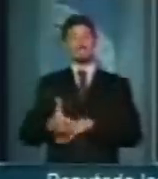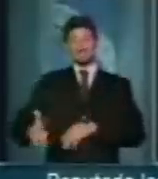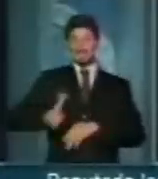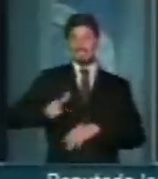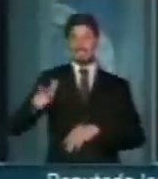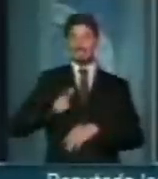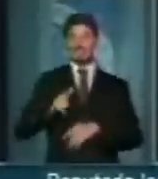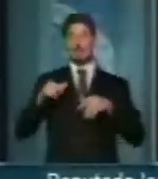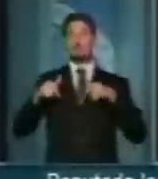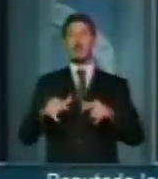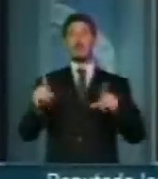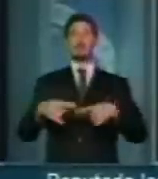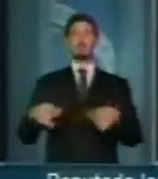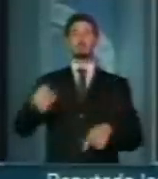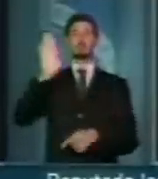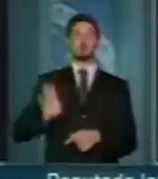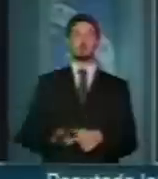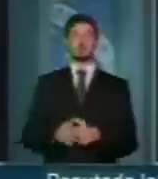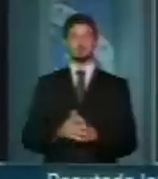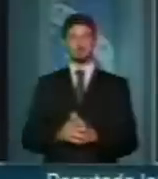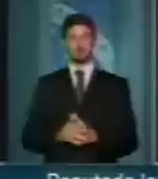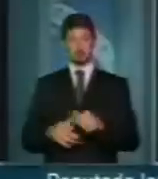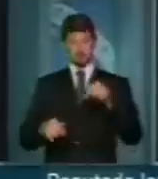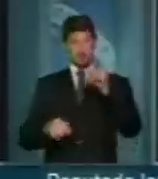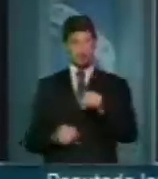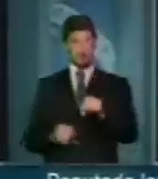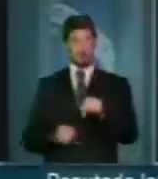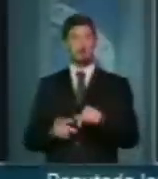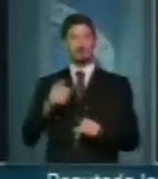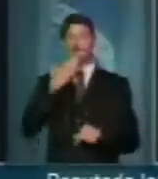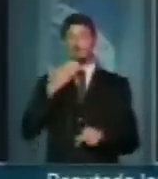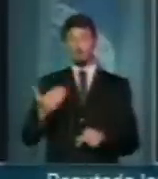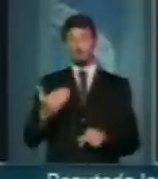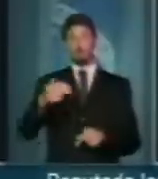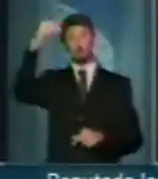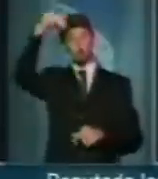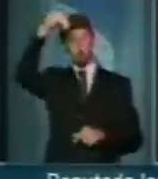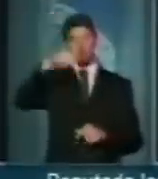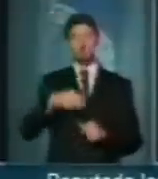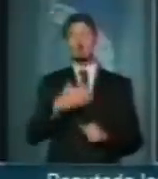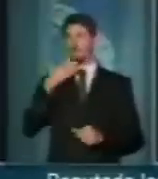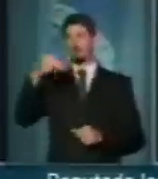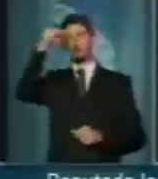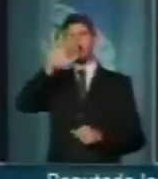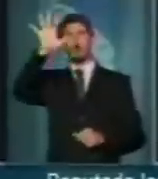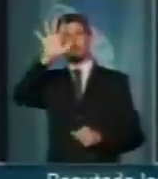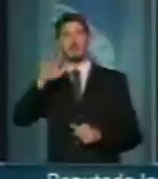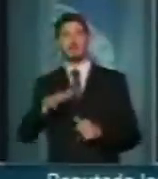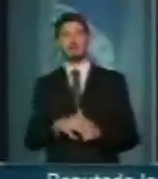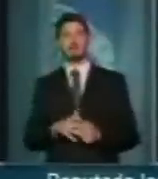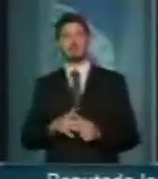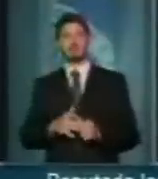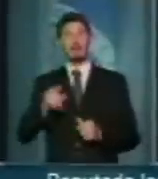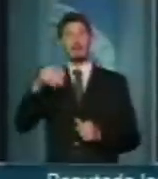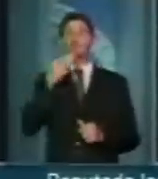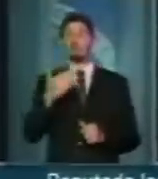no mercado da música brasileira. E isso é a favor do Norte, é a favor do Nordeste, isso é a favor do